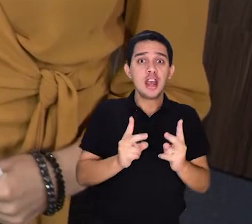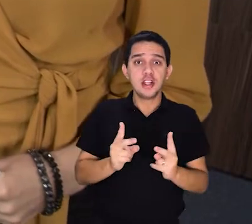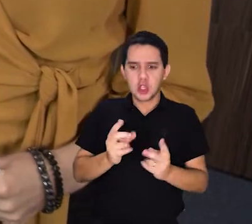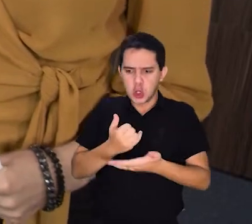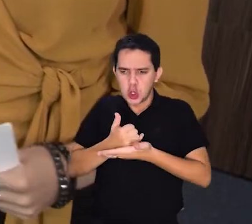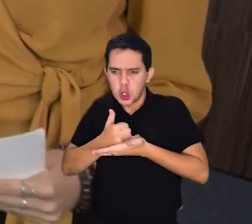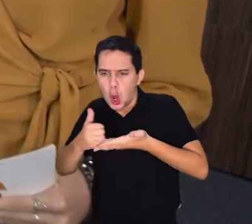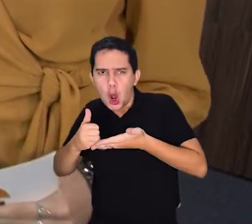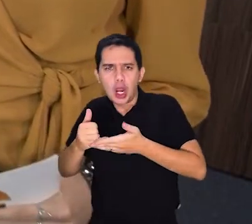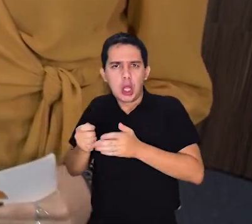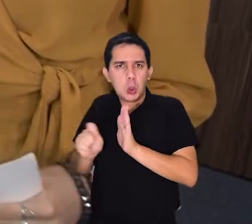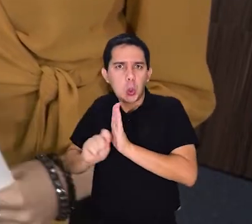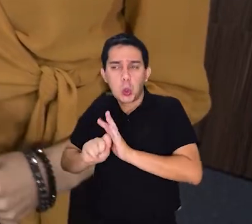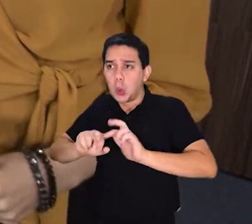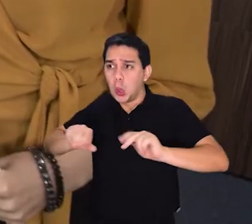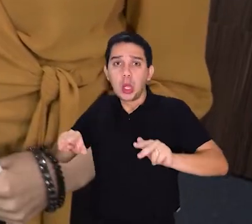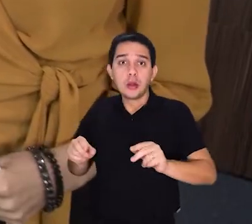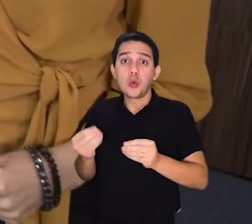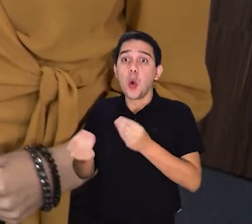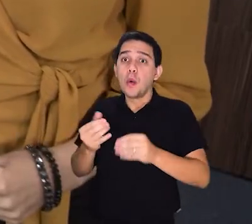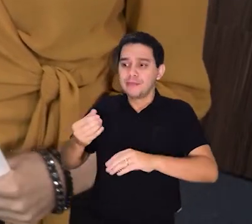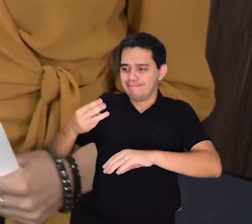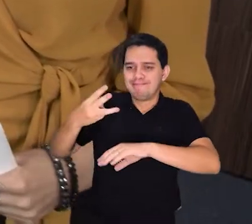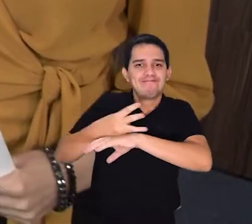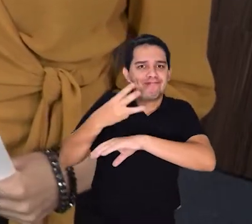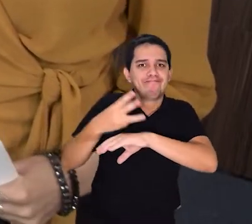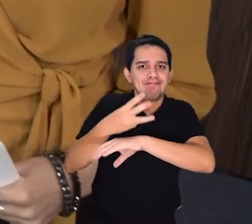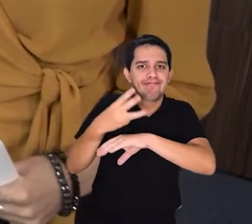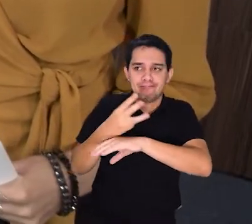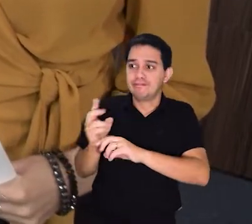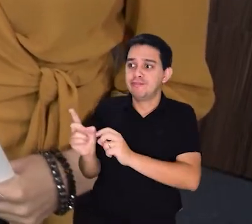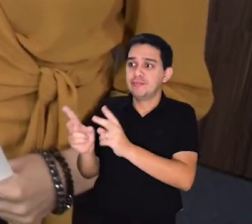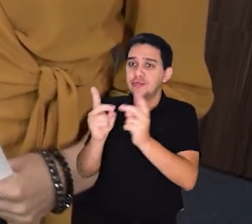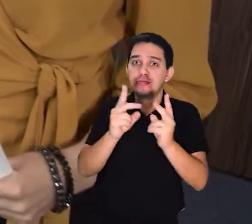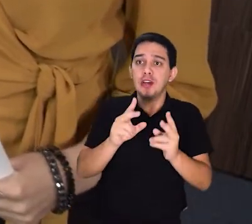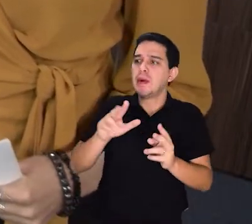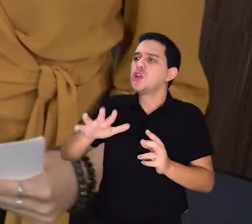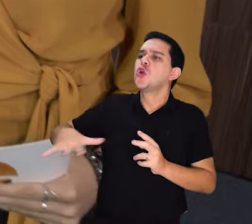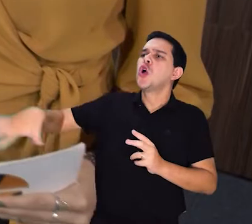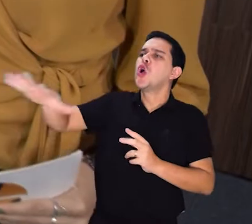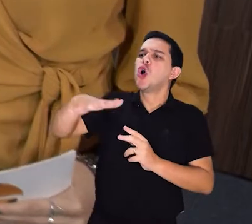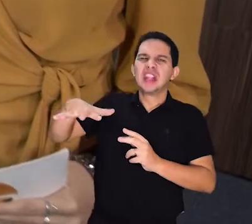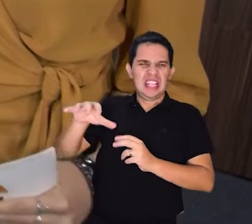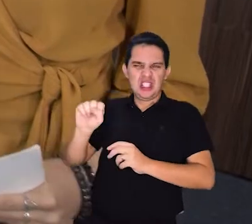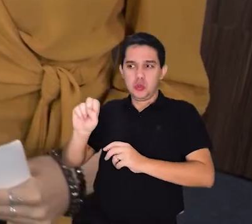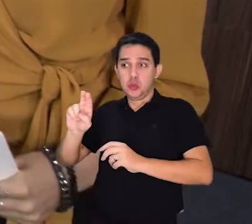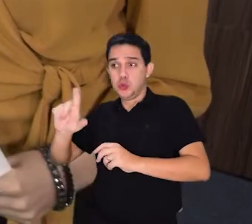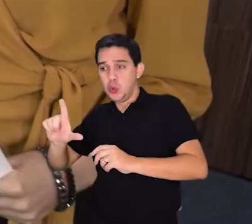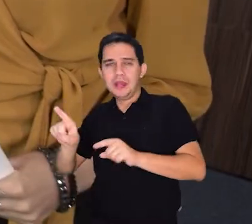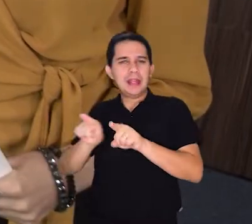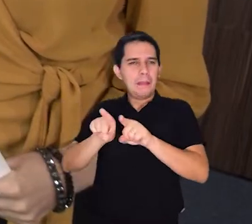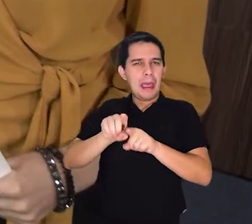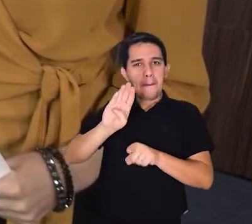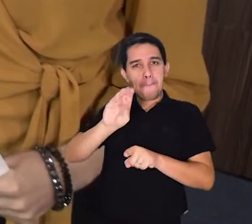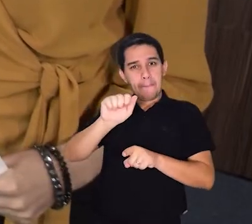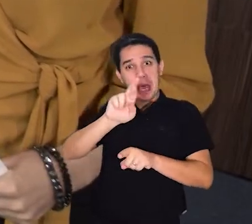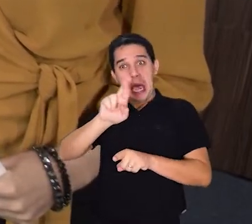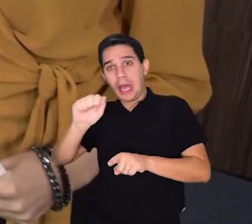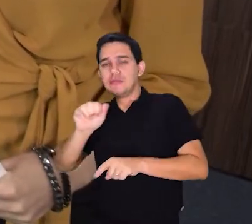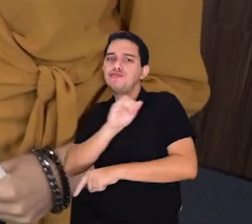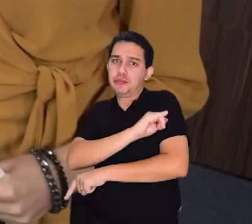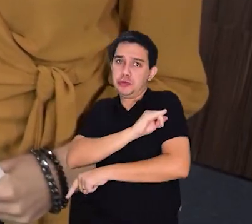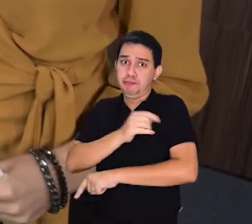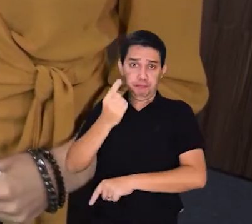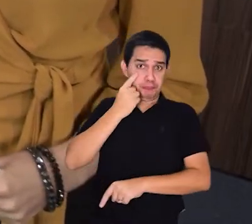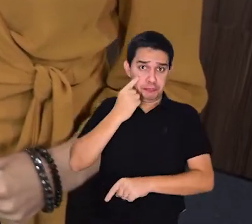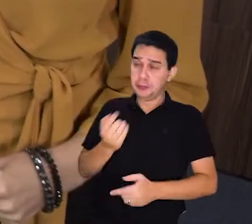do sistema de delivery. Os traficantes utilizavam conta comercial do WhatsApp para fornecer drogas a usuários da Zona Sul e da